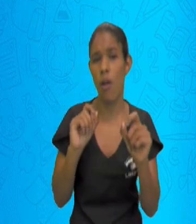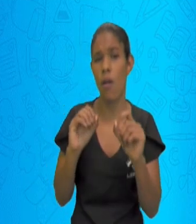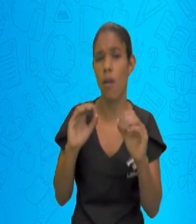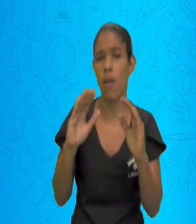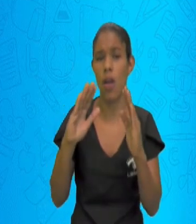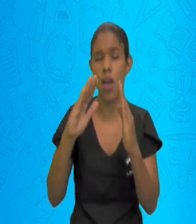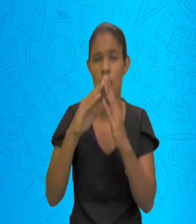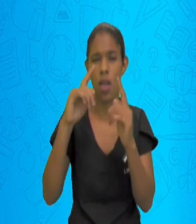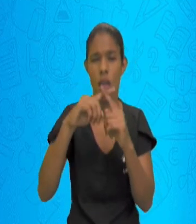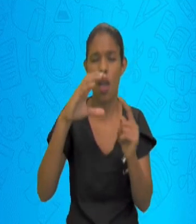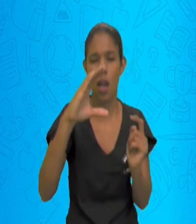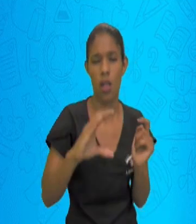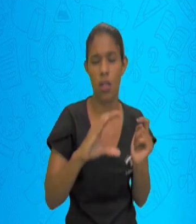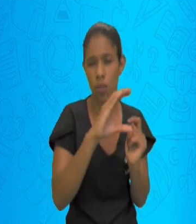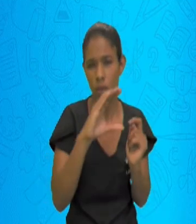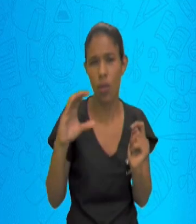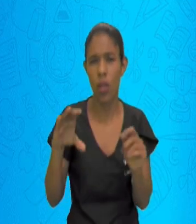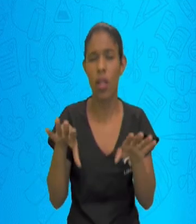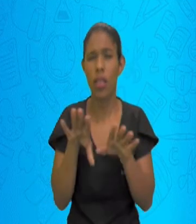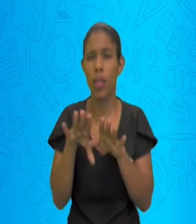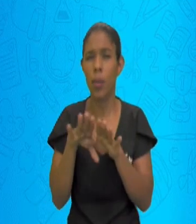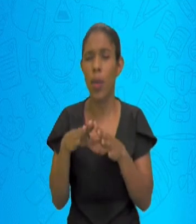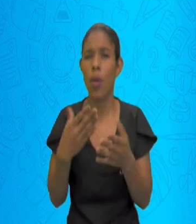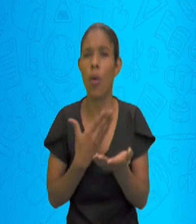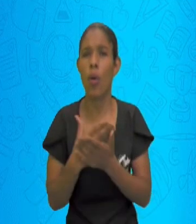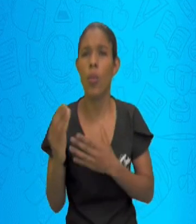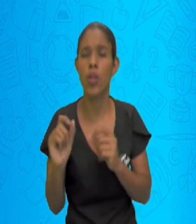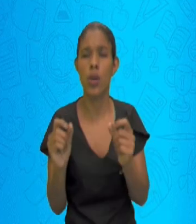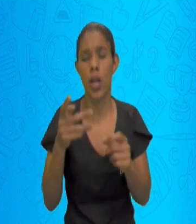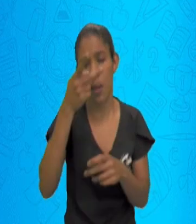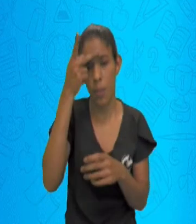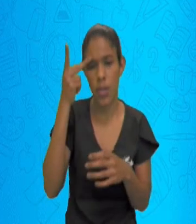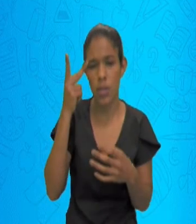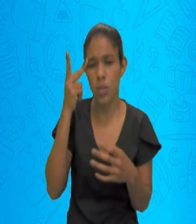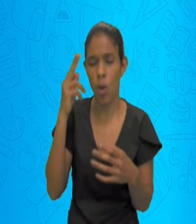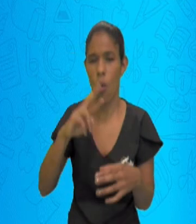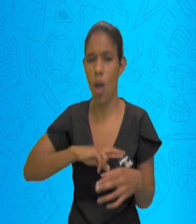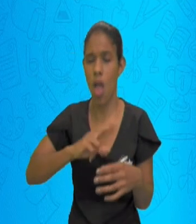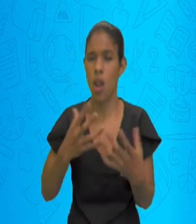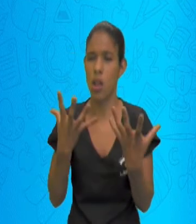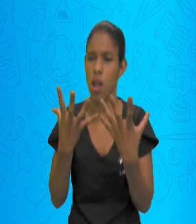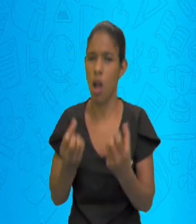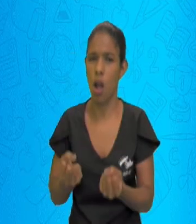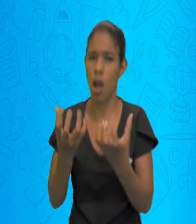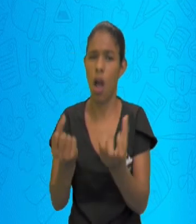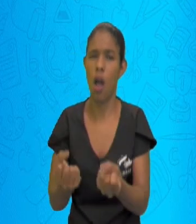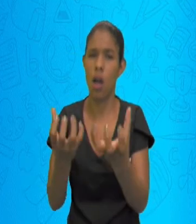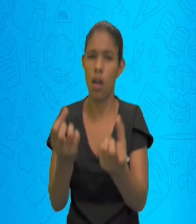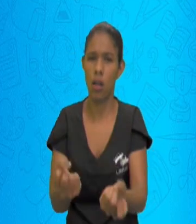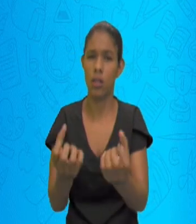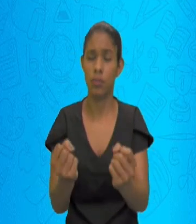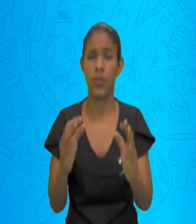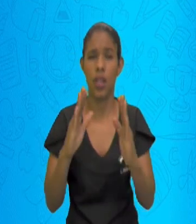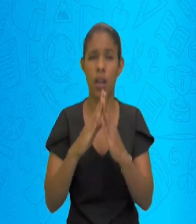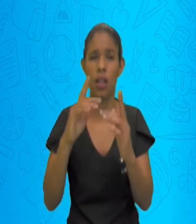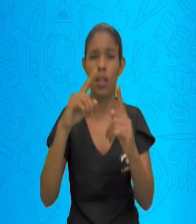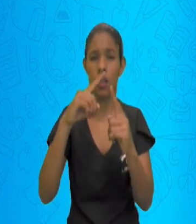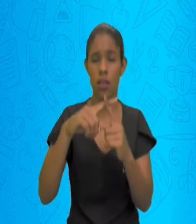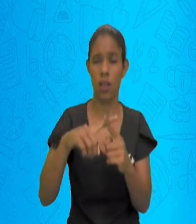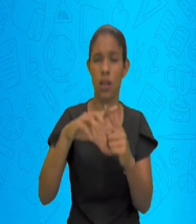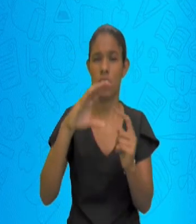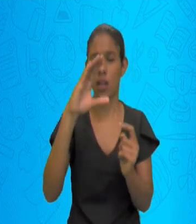na Europa, e a data coincidia com o nascimento de João Batista, primo de Jesus Cristo. A Igreja Católica, então, cristianizou a